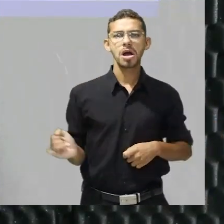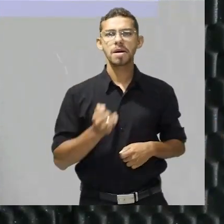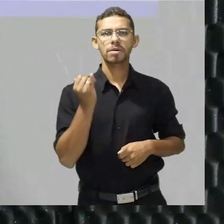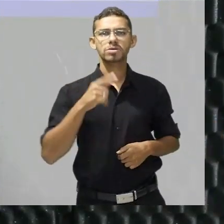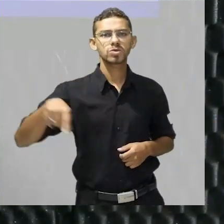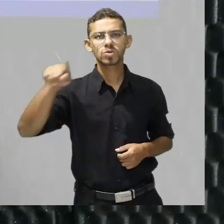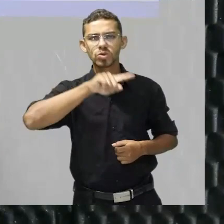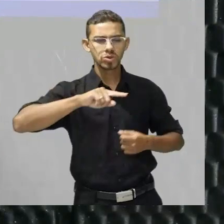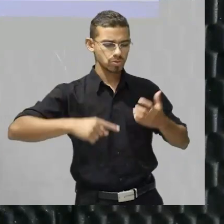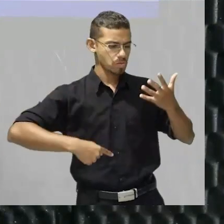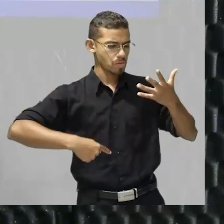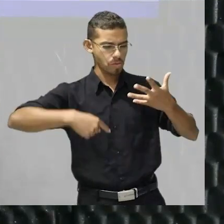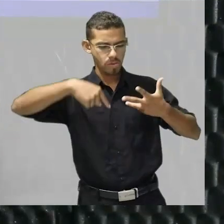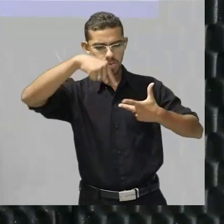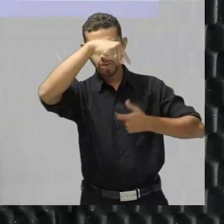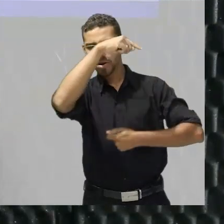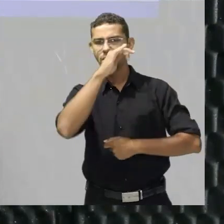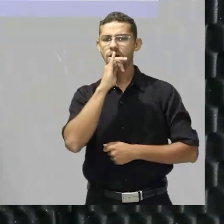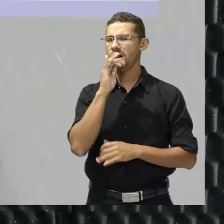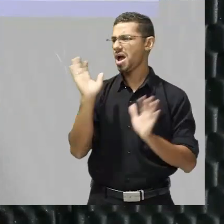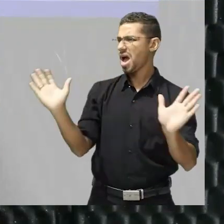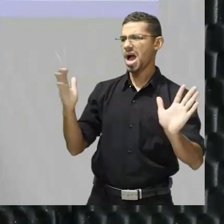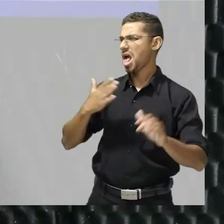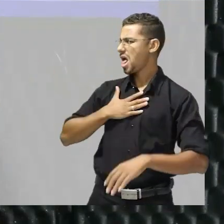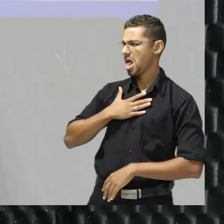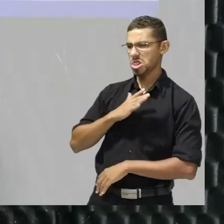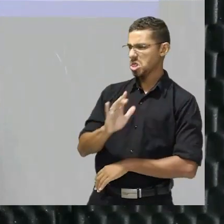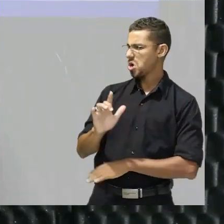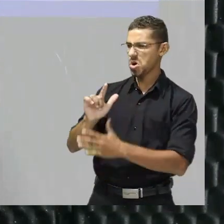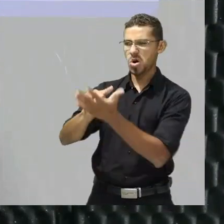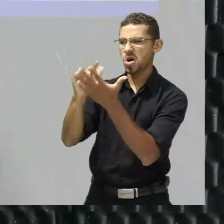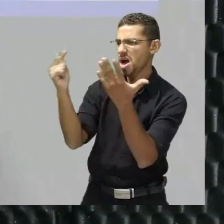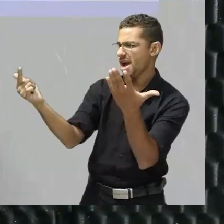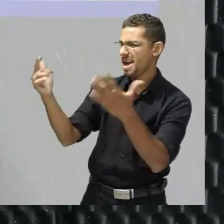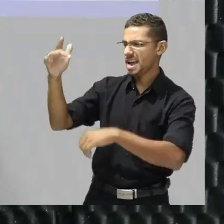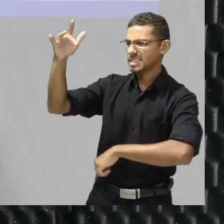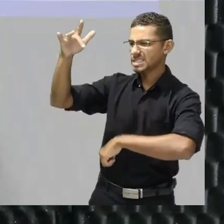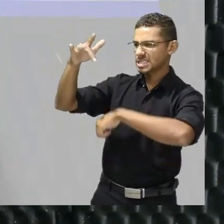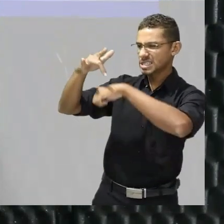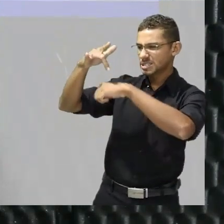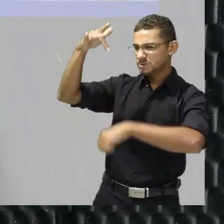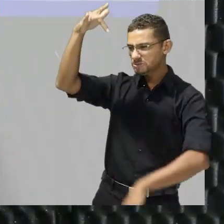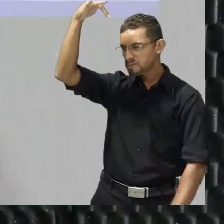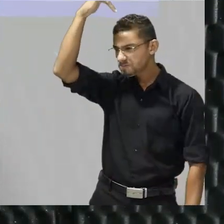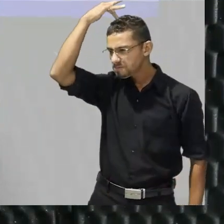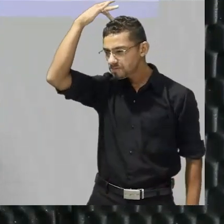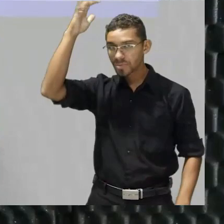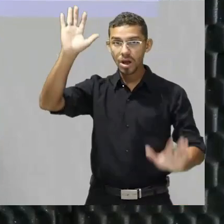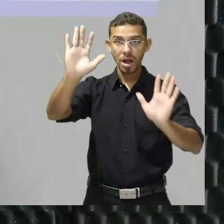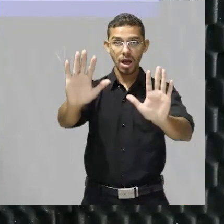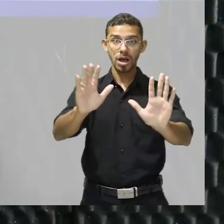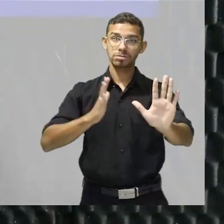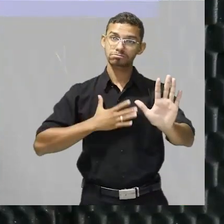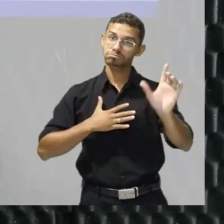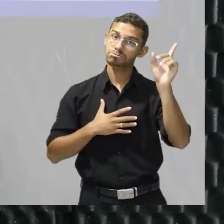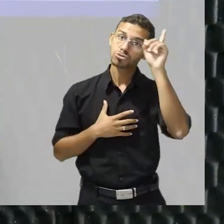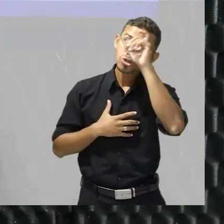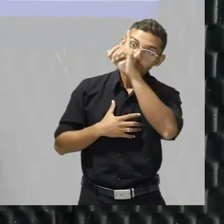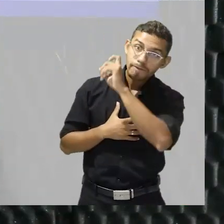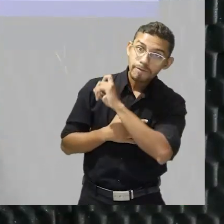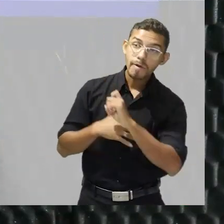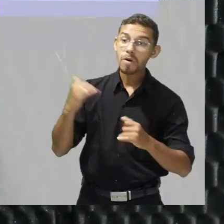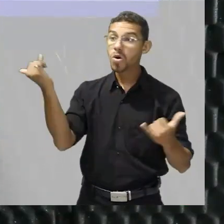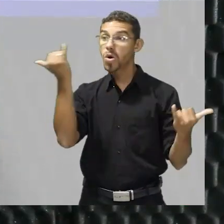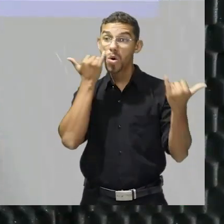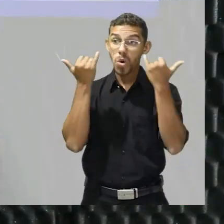esse repertório a professora mas eu não gosto de assistir jornal é muito chato e aí vai ficar difícil você ficar atualizado se